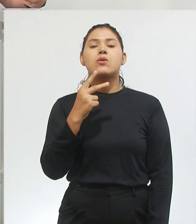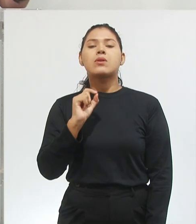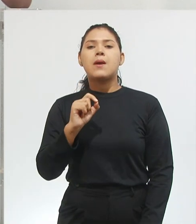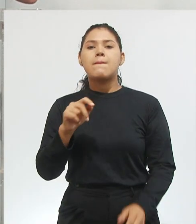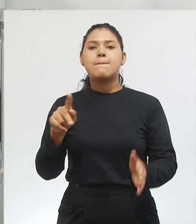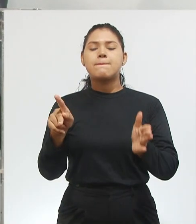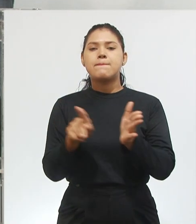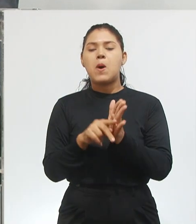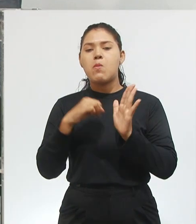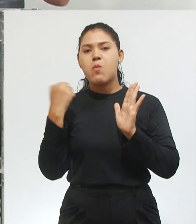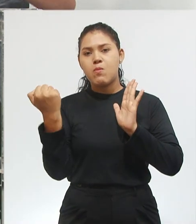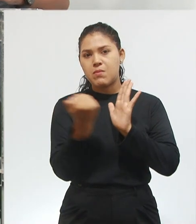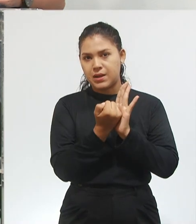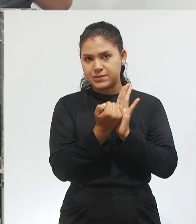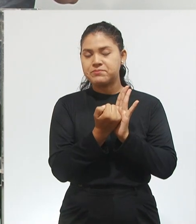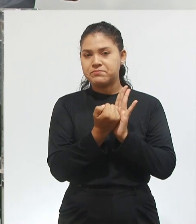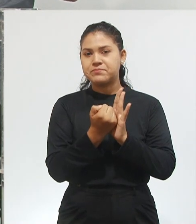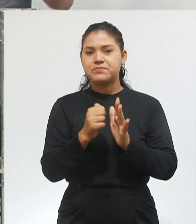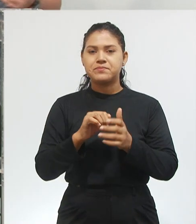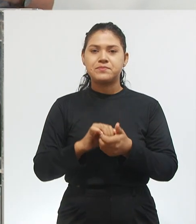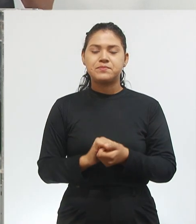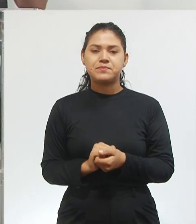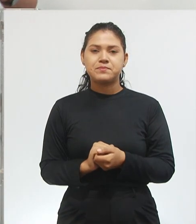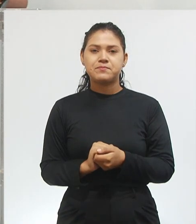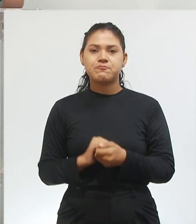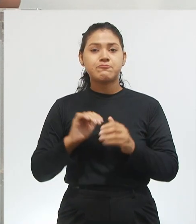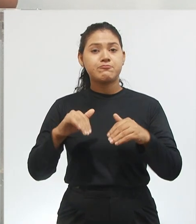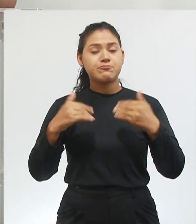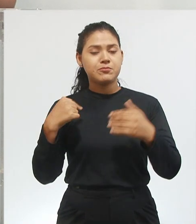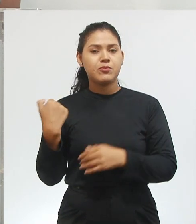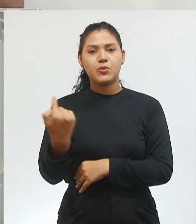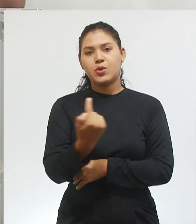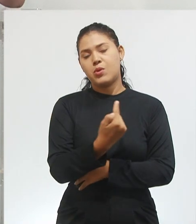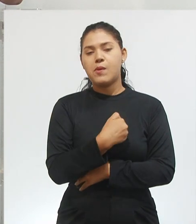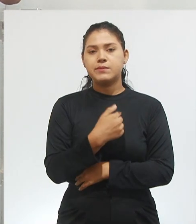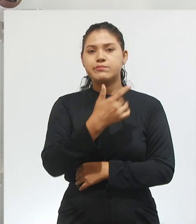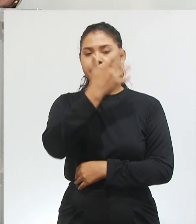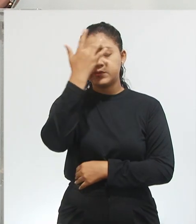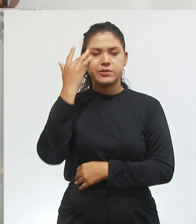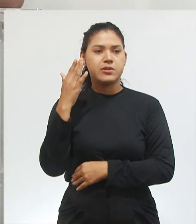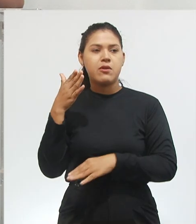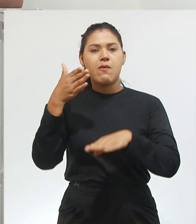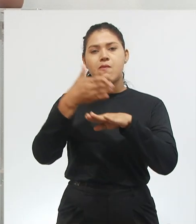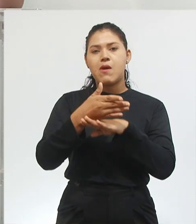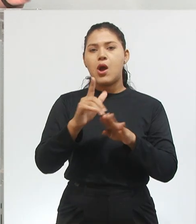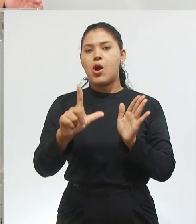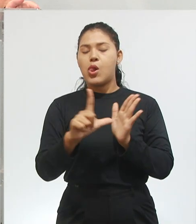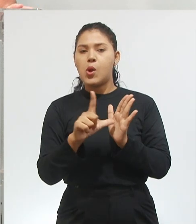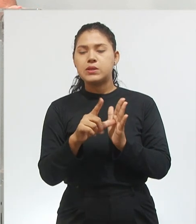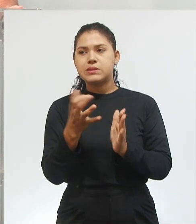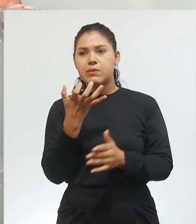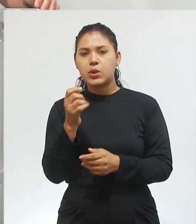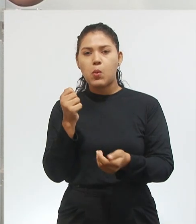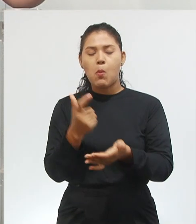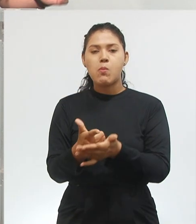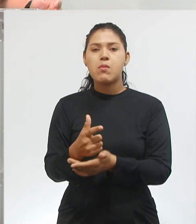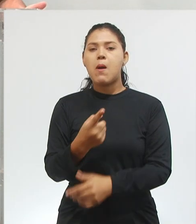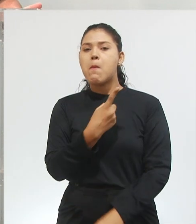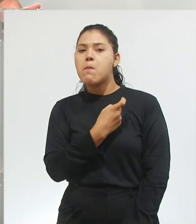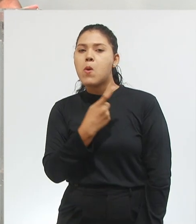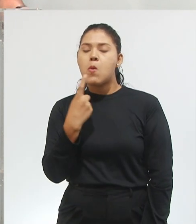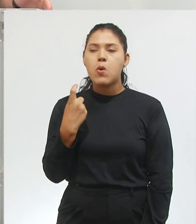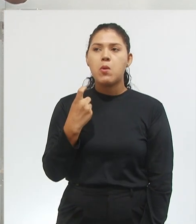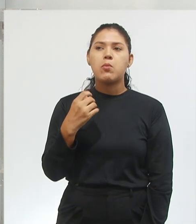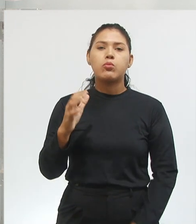àquela marca então quando nós consumidores né temos uma necessidade Ah eu preciso comprar um perfume um